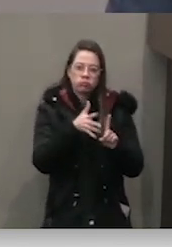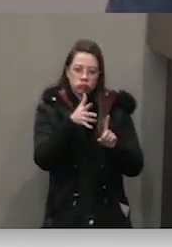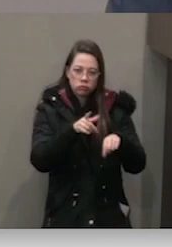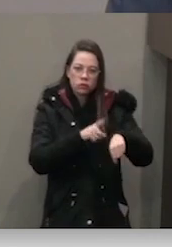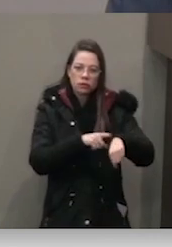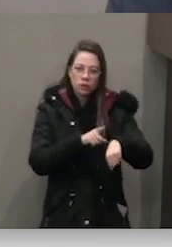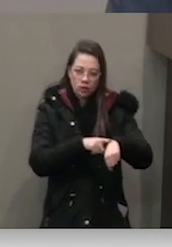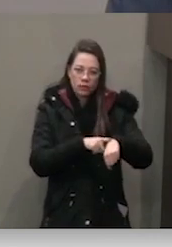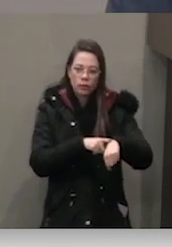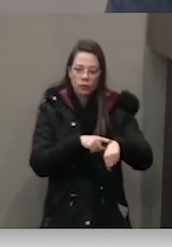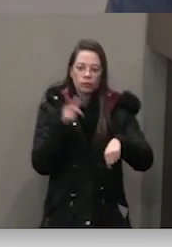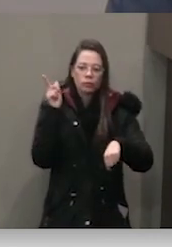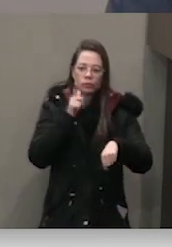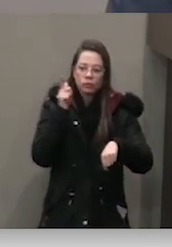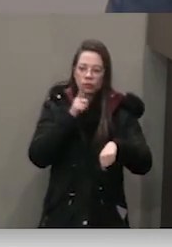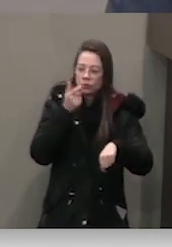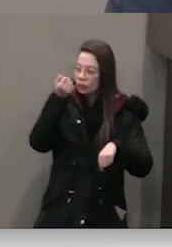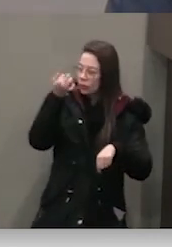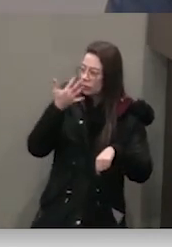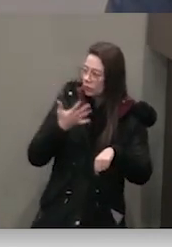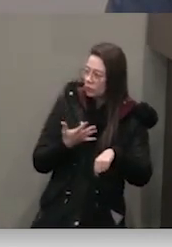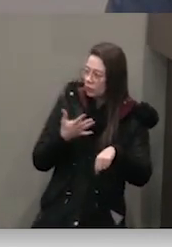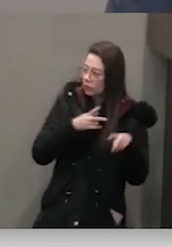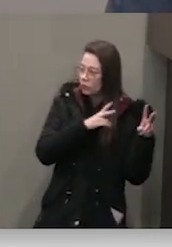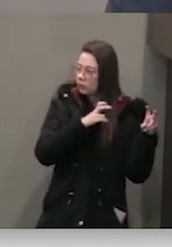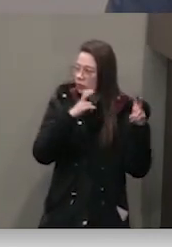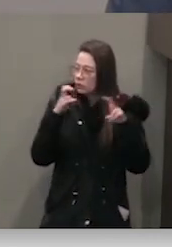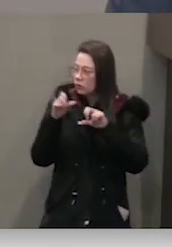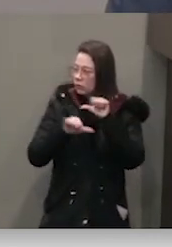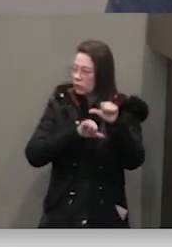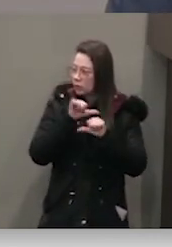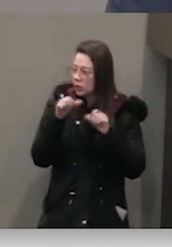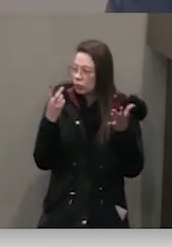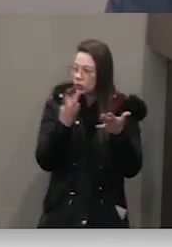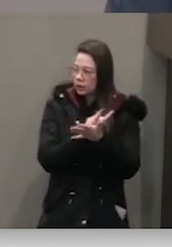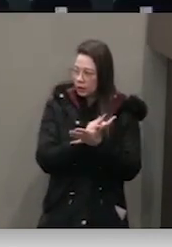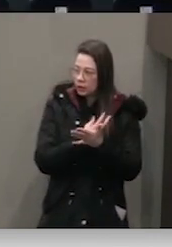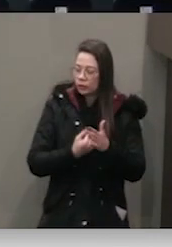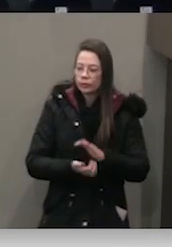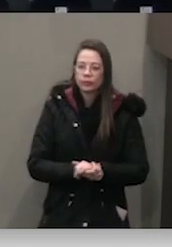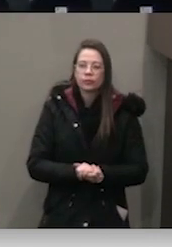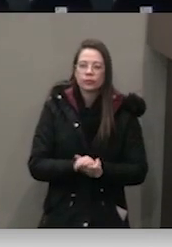tempo para explanar sobre essas alterações que aconteceram.